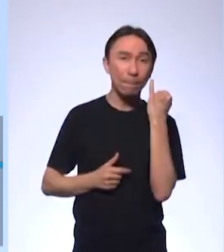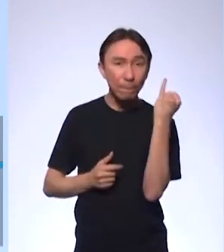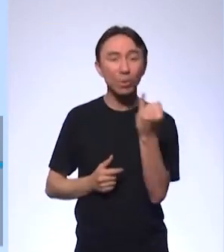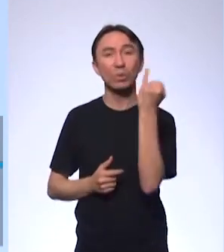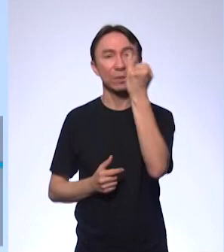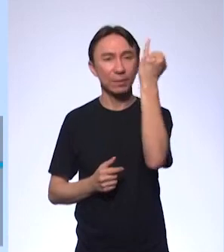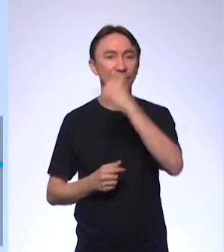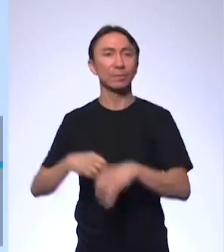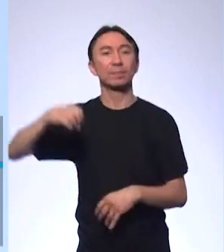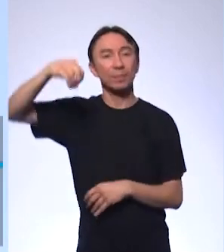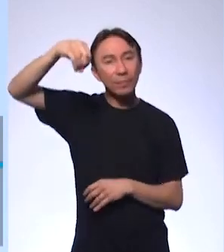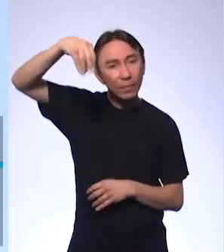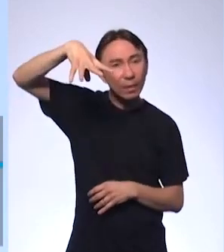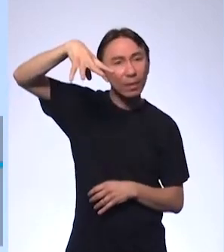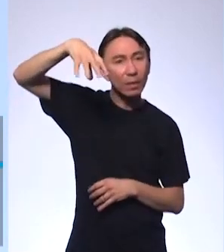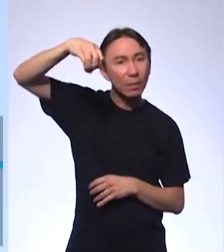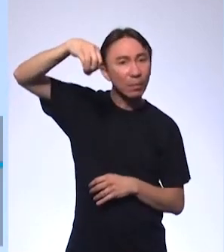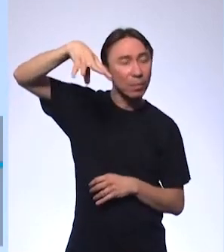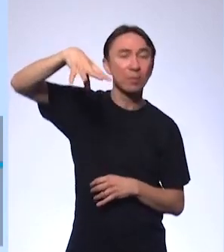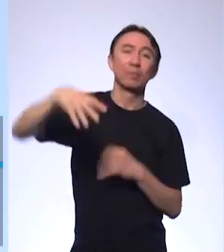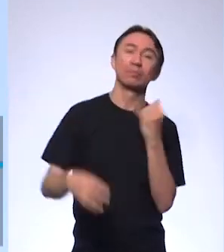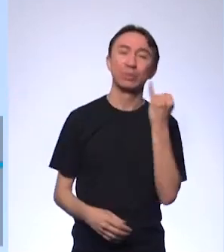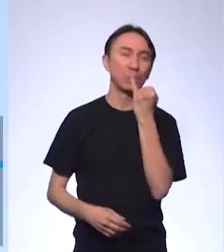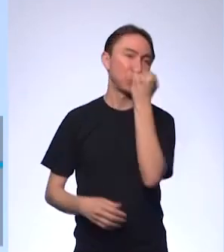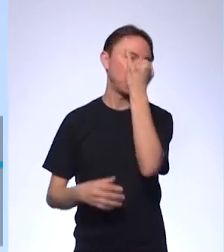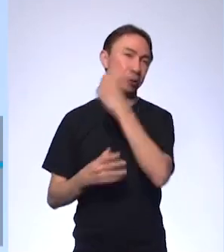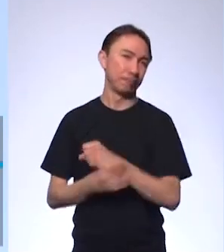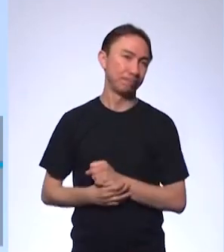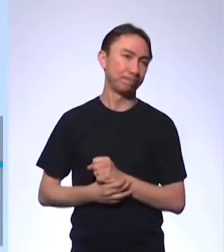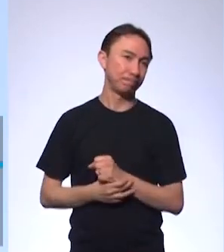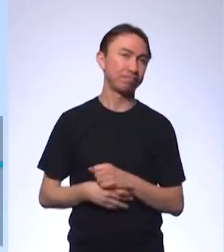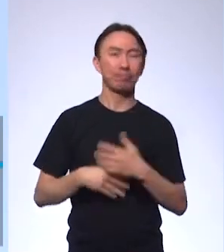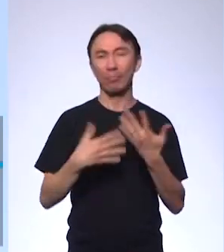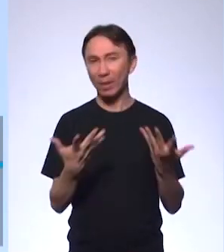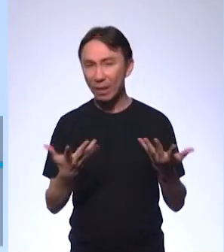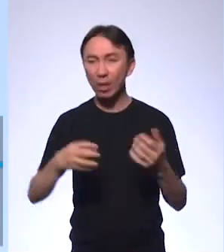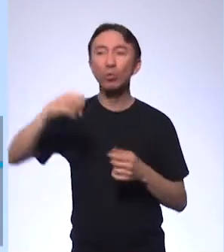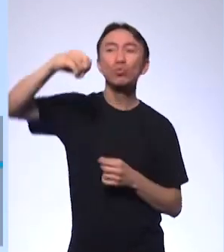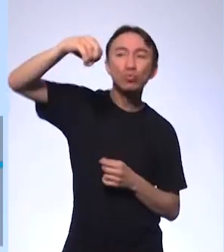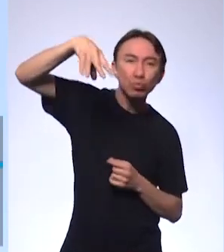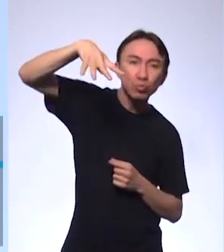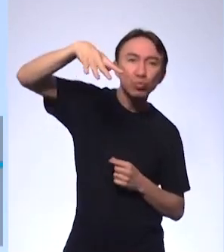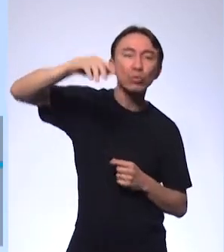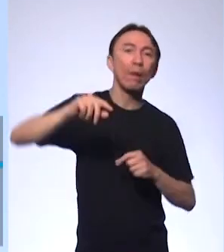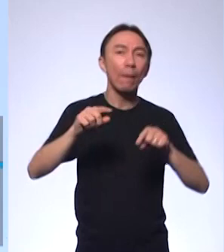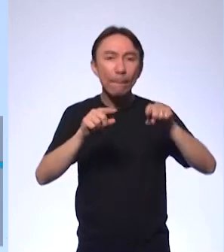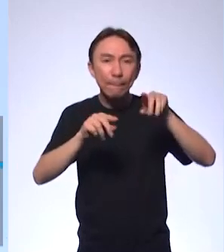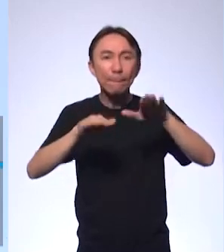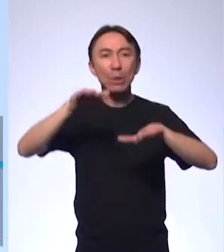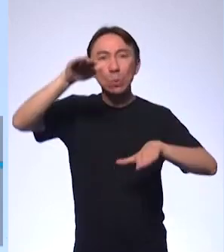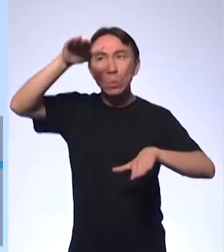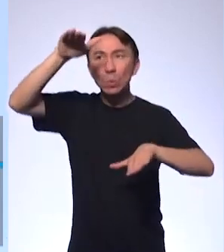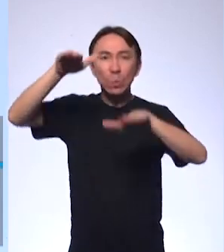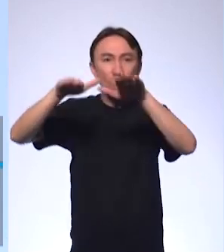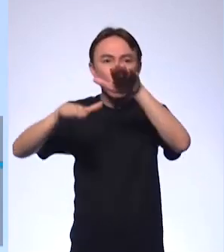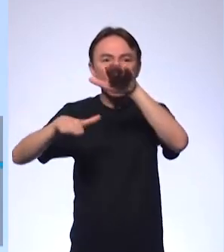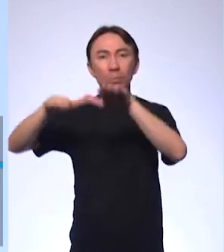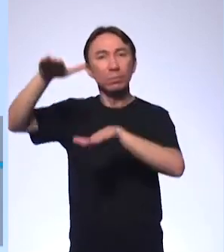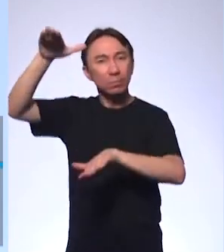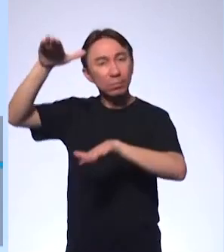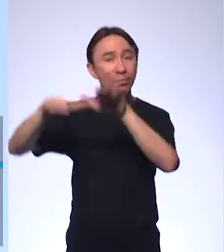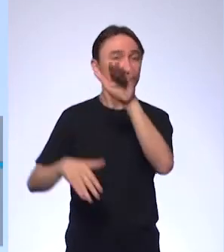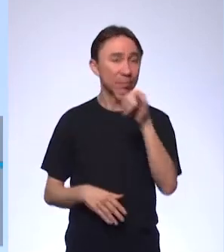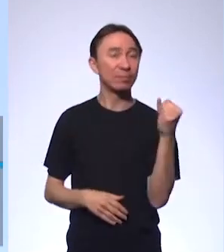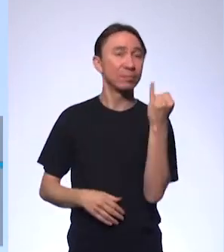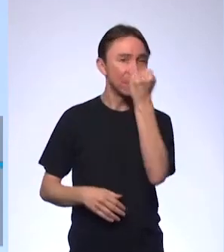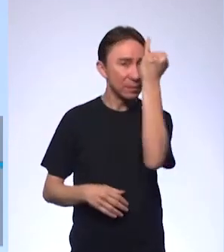a luminosidade, como a professora comentou, né? Então, diferentes níveis de luminosidade vão aí estar relacionados